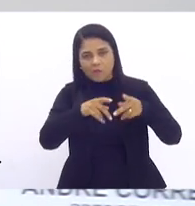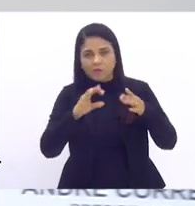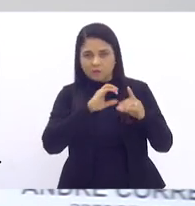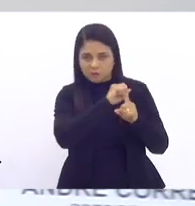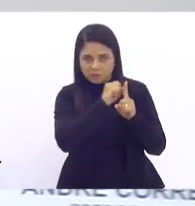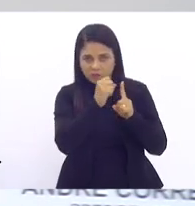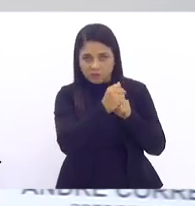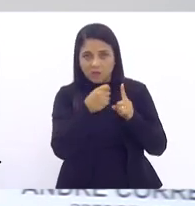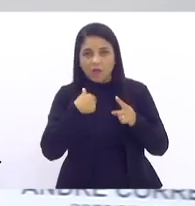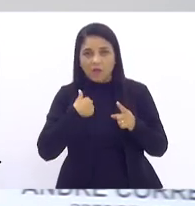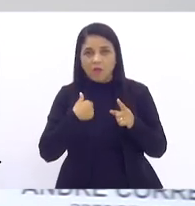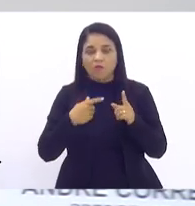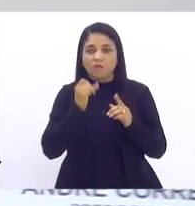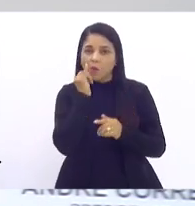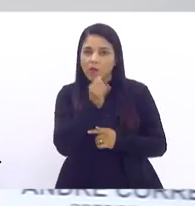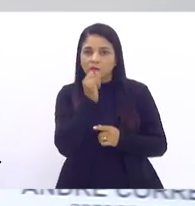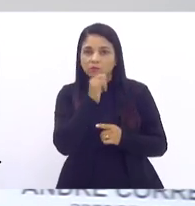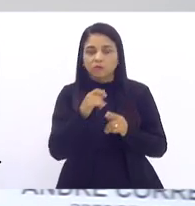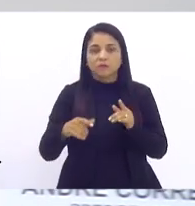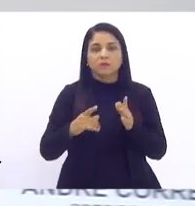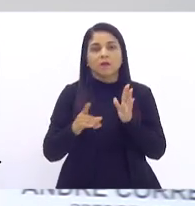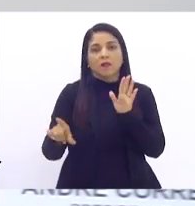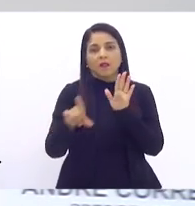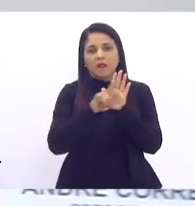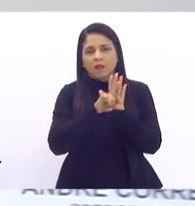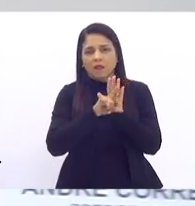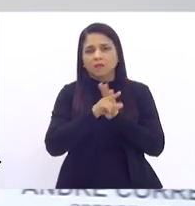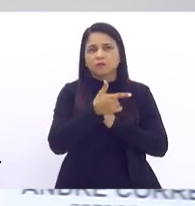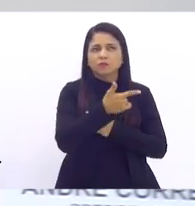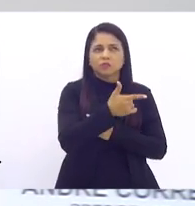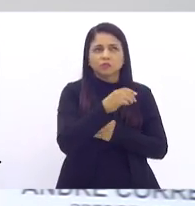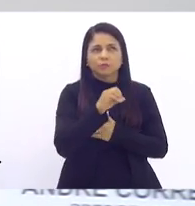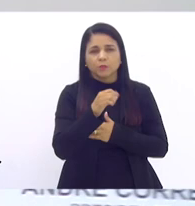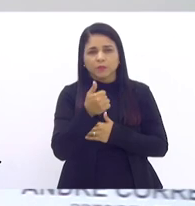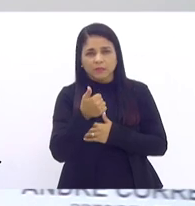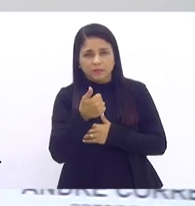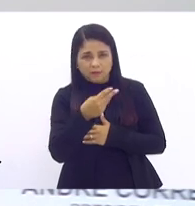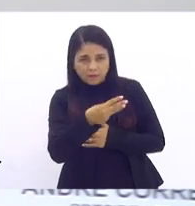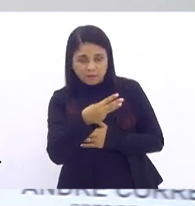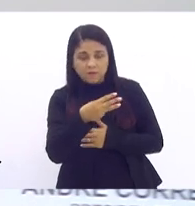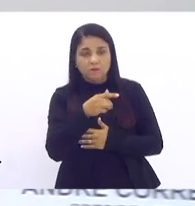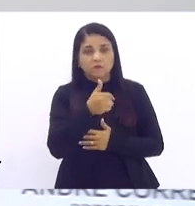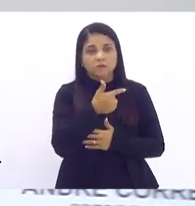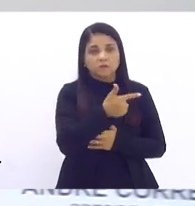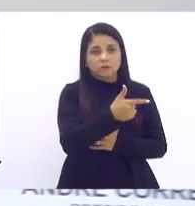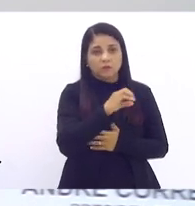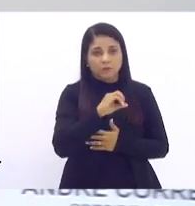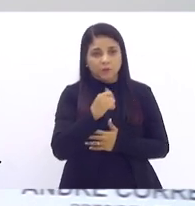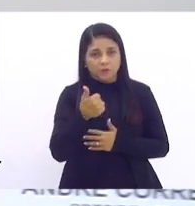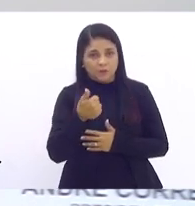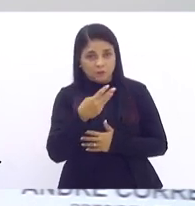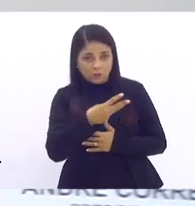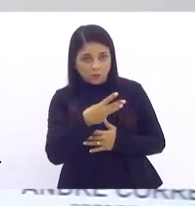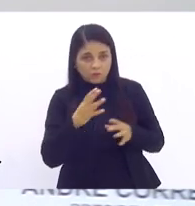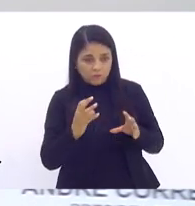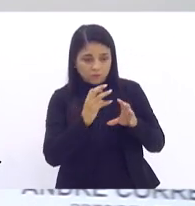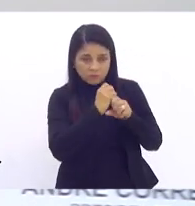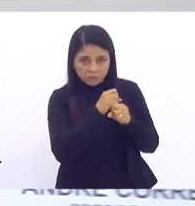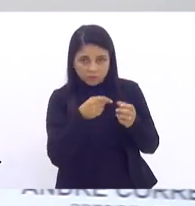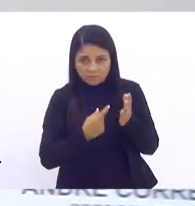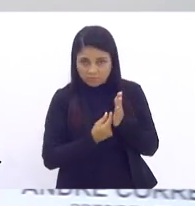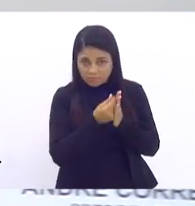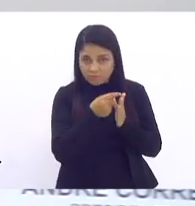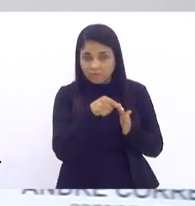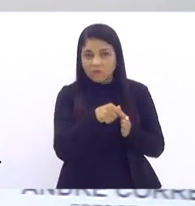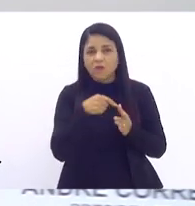o relator da metade 2013 para 2014 e ali a gente plantou uma semente que foi muito importante Deputado